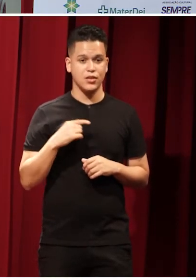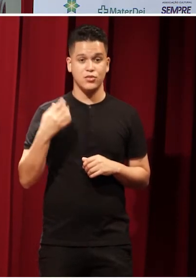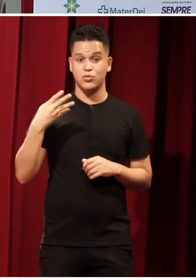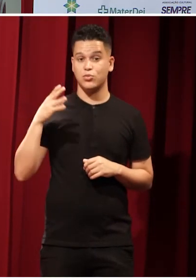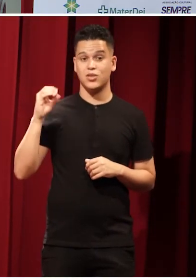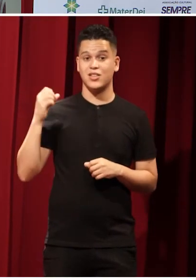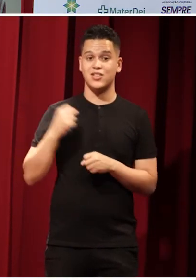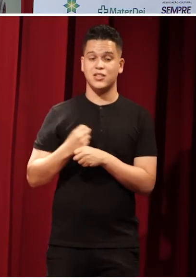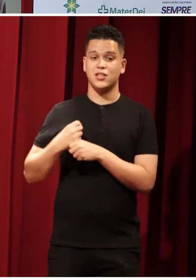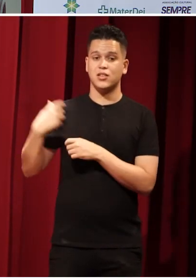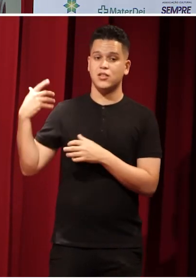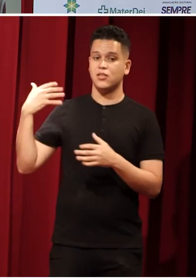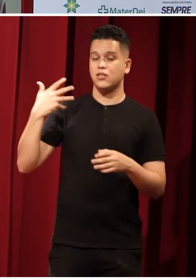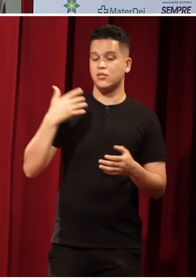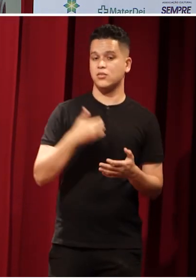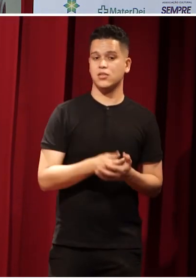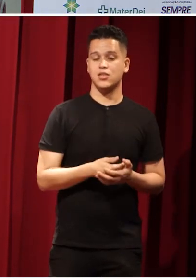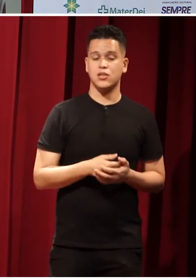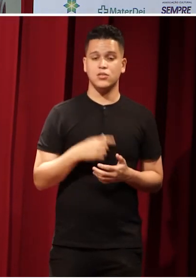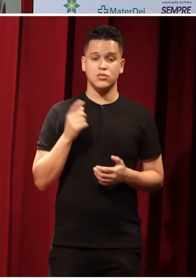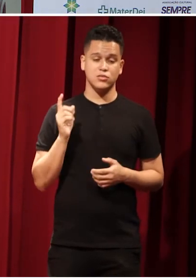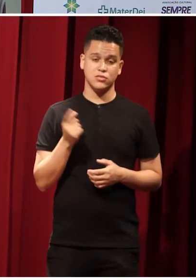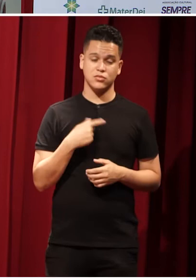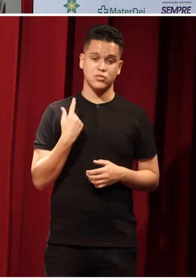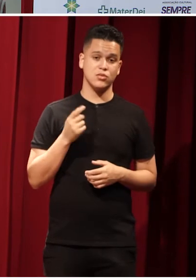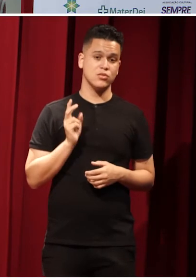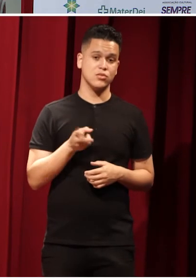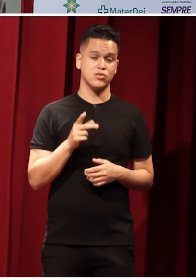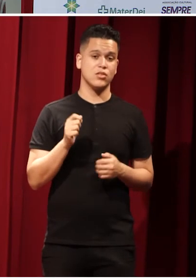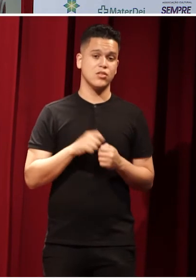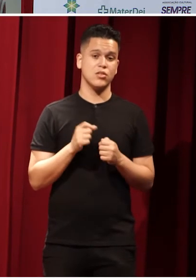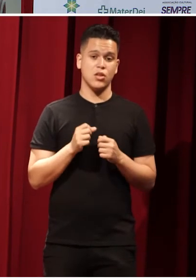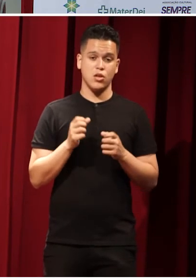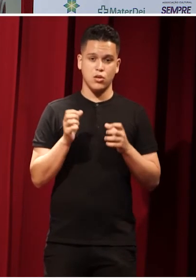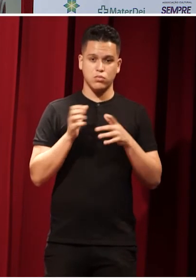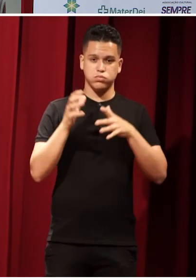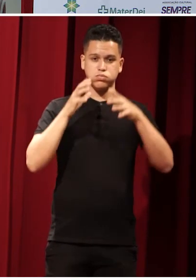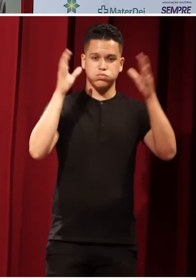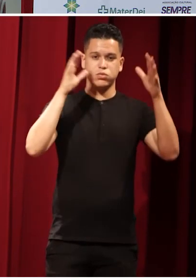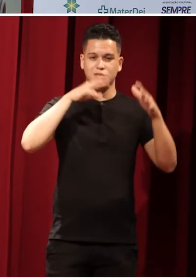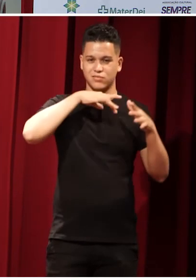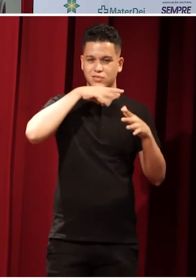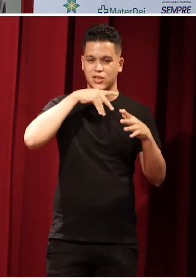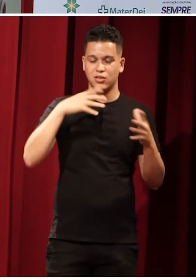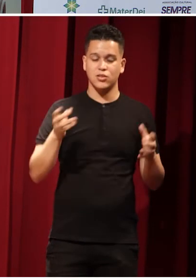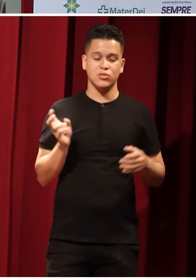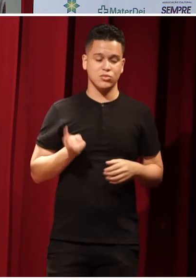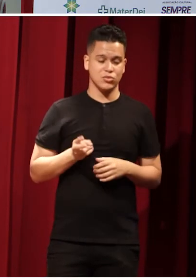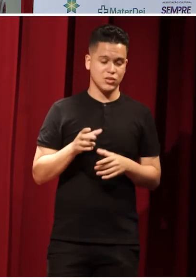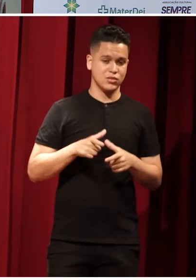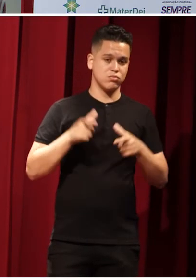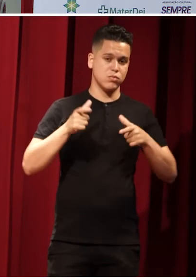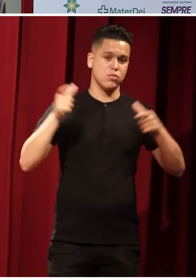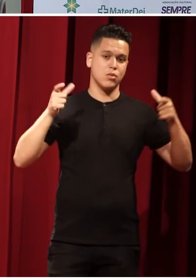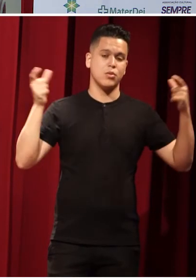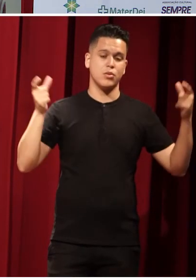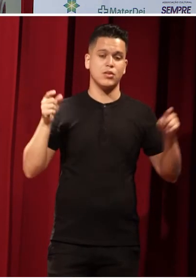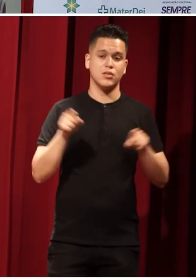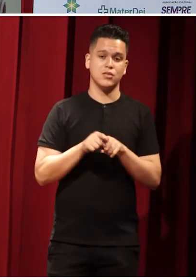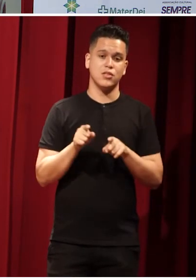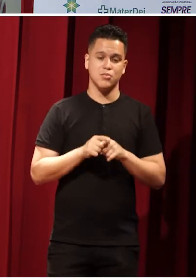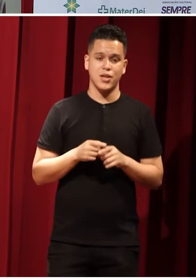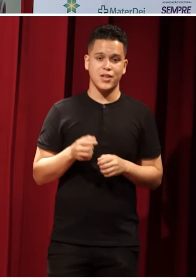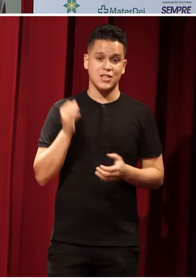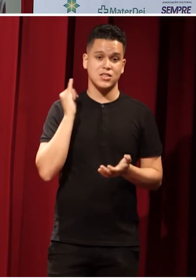recebido, desde os últimos 40 anos, as emissões de gases de efeito estufa